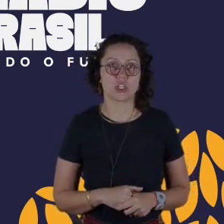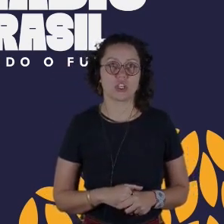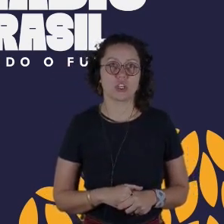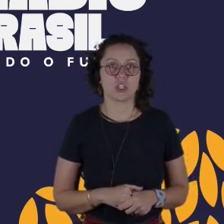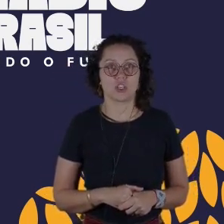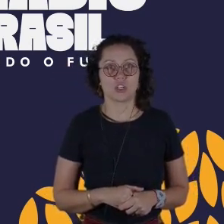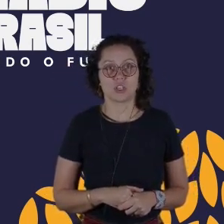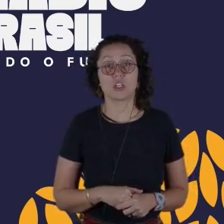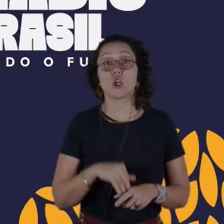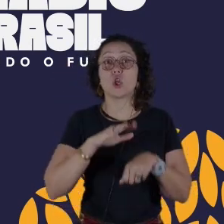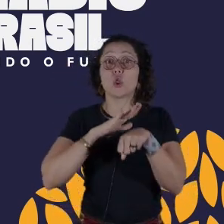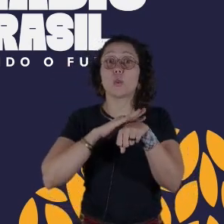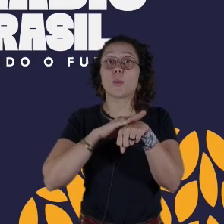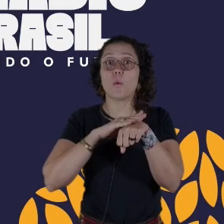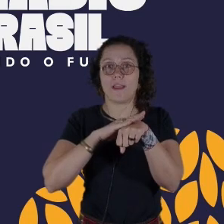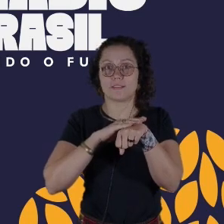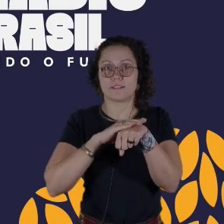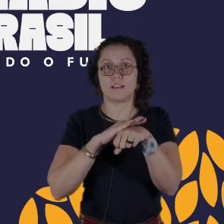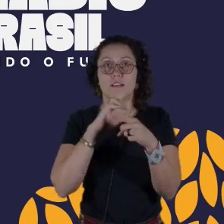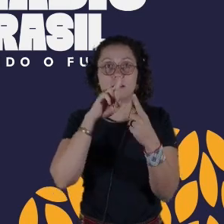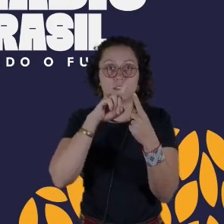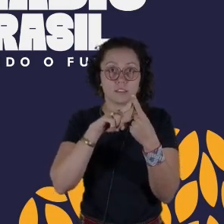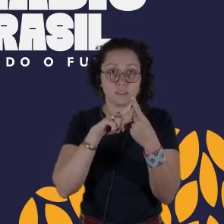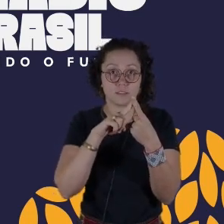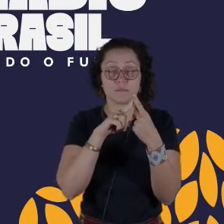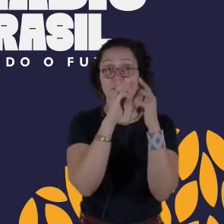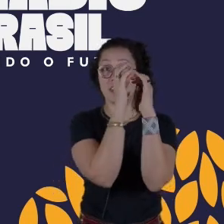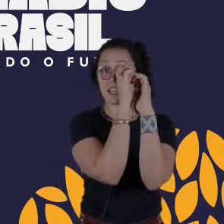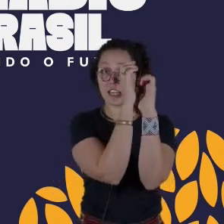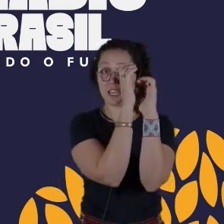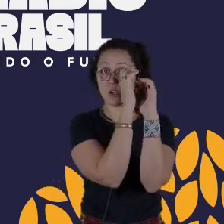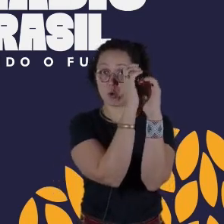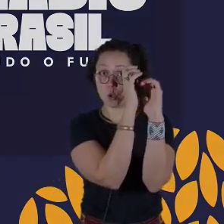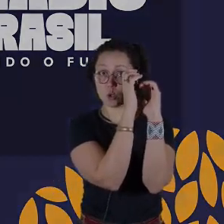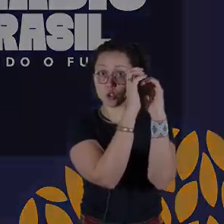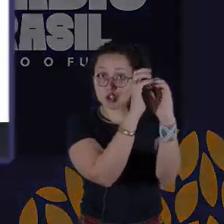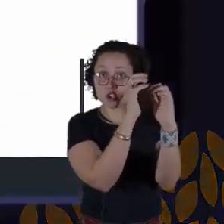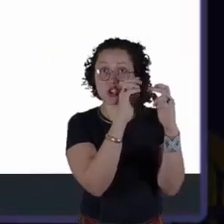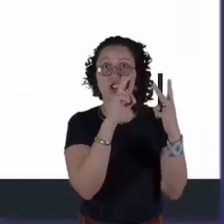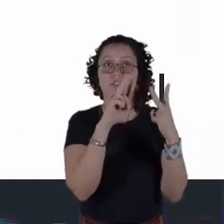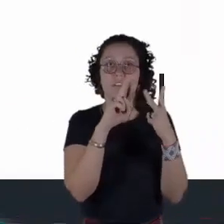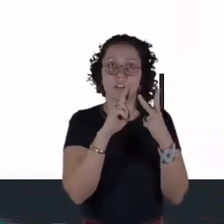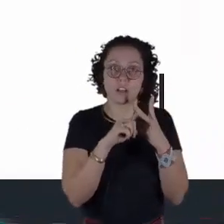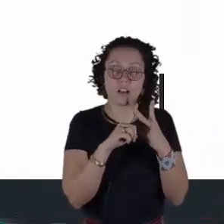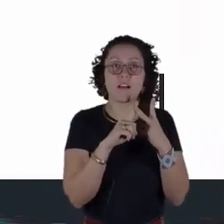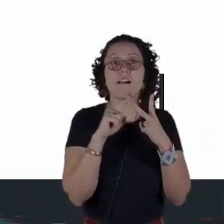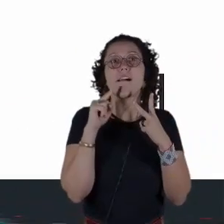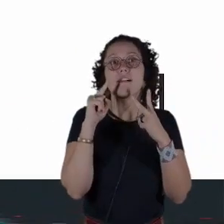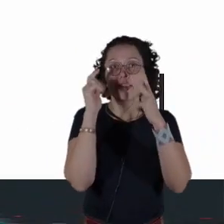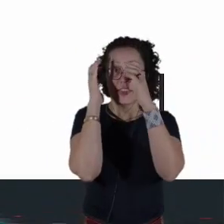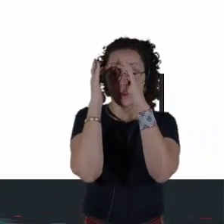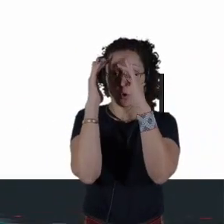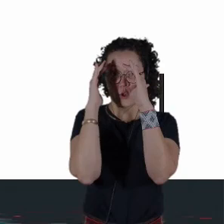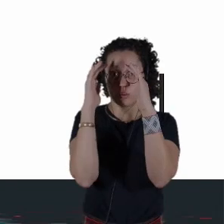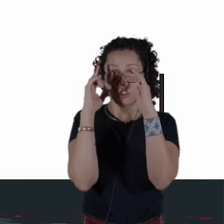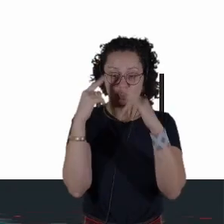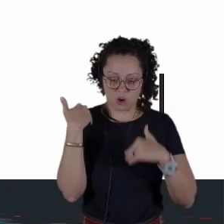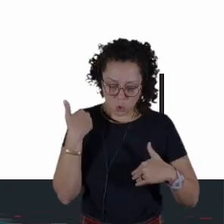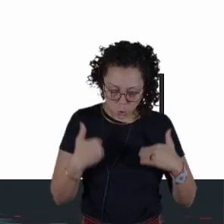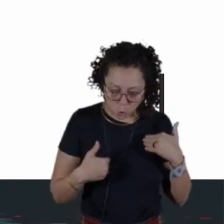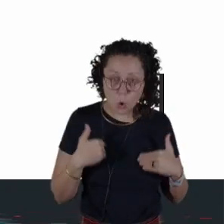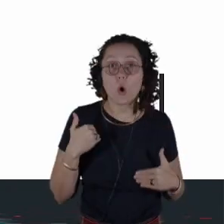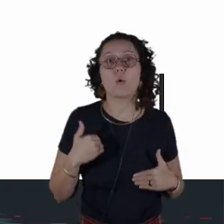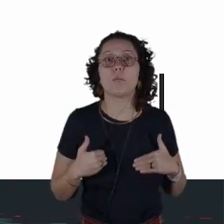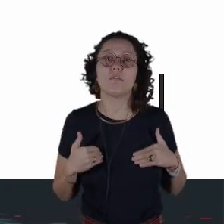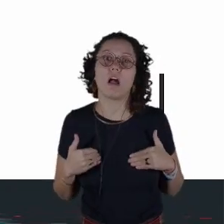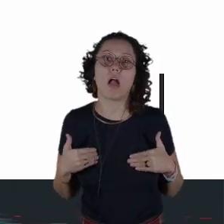todas essas doenças, em neurologia, com enfermedades neurodegenerativas, incluindo a enfermidade de